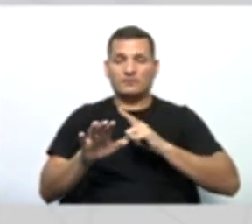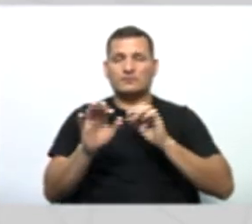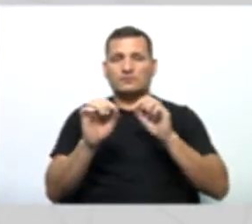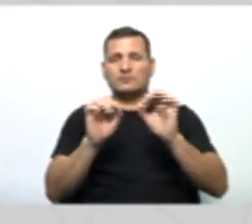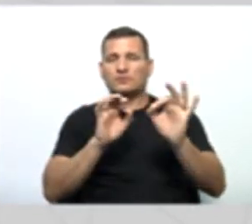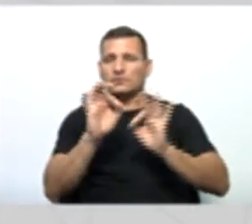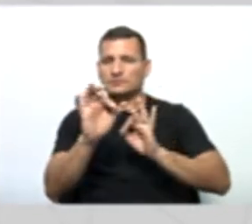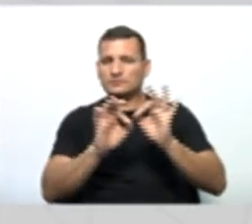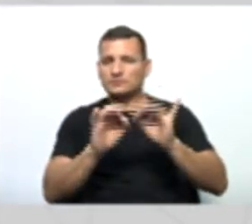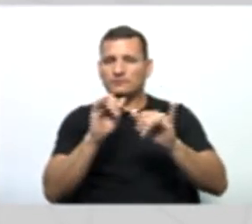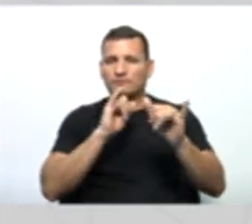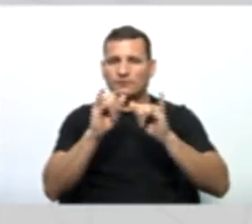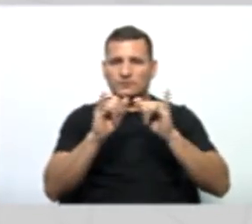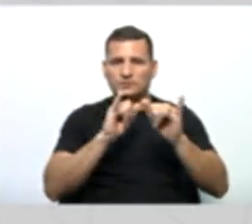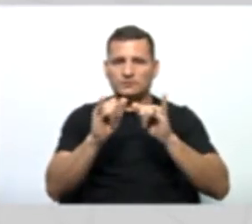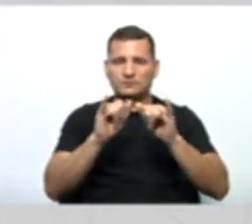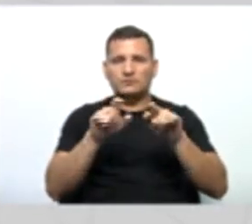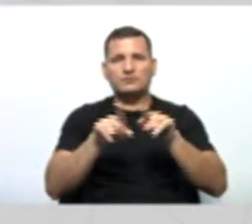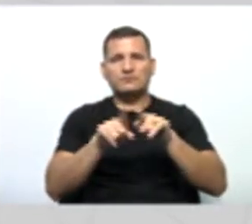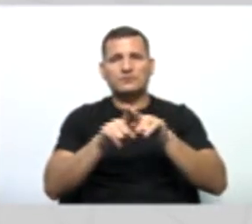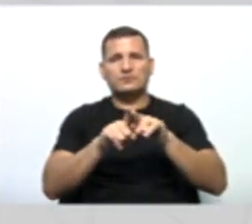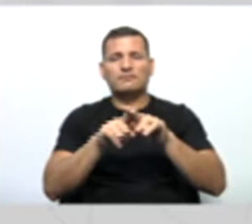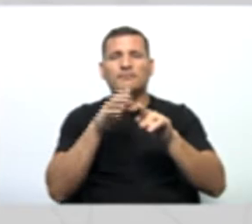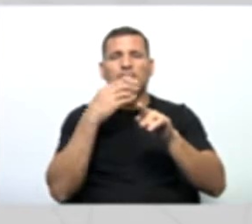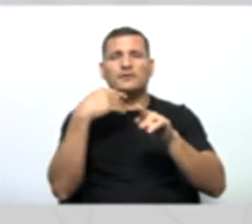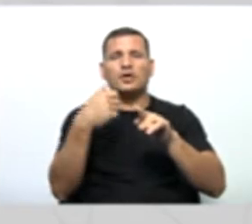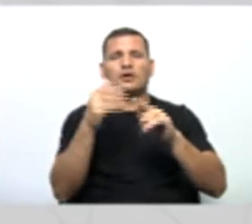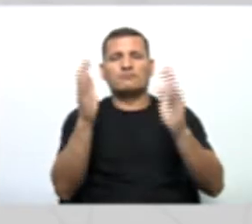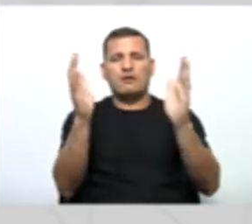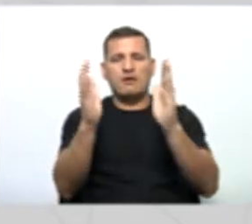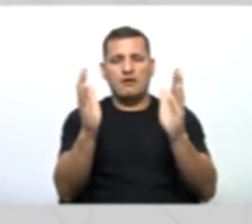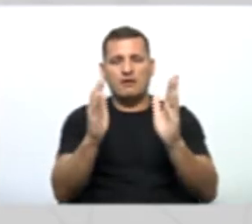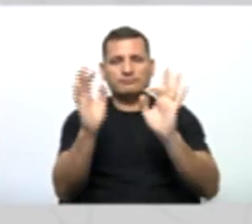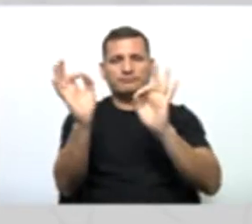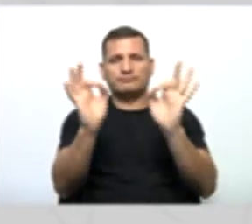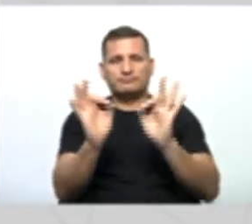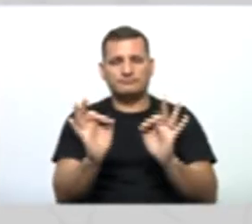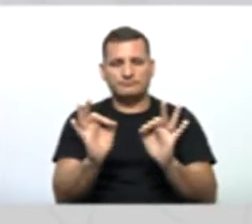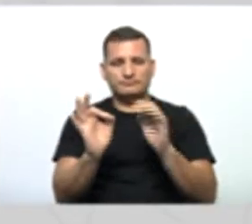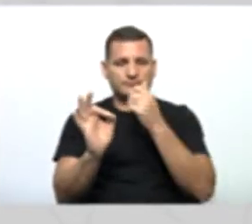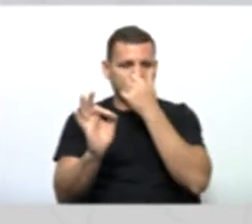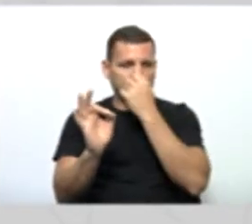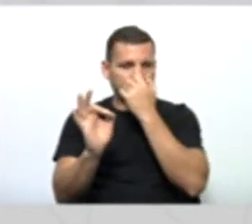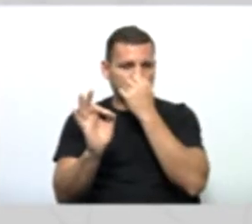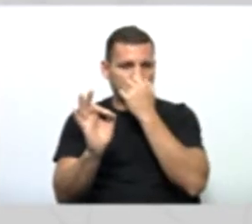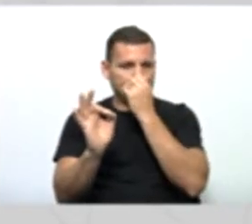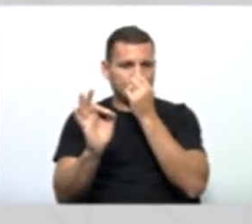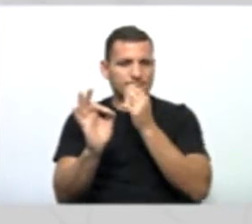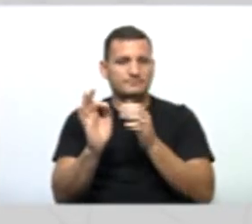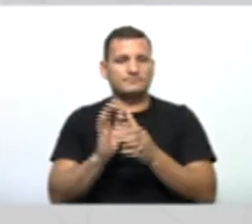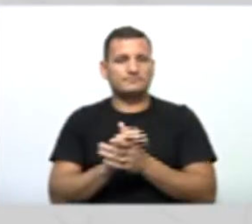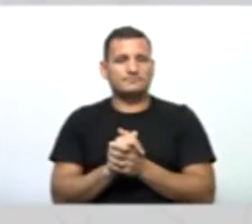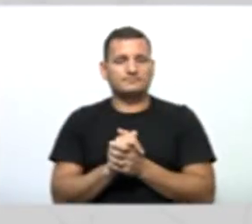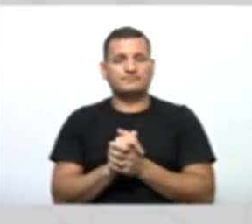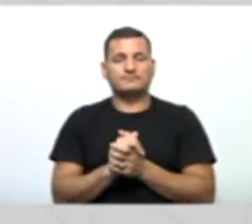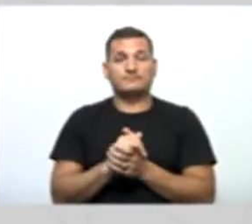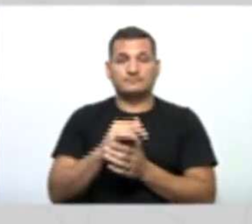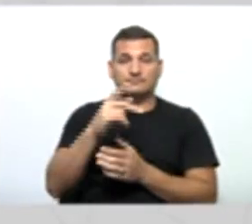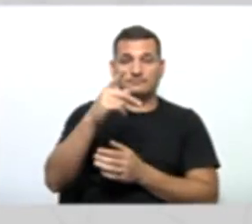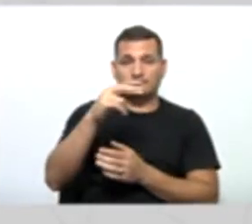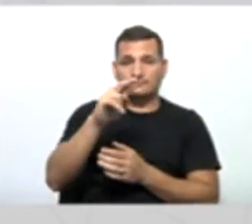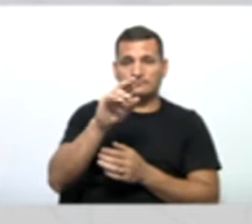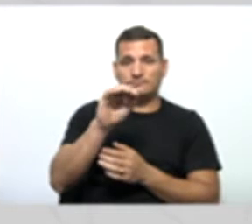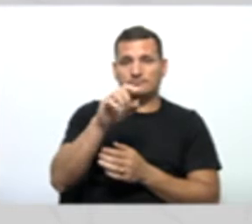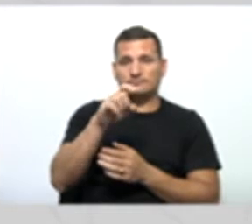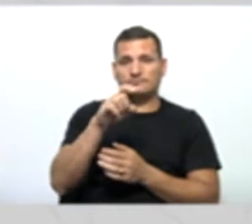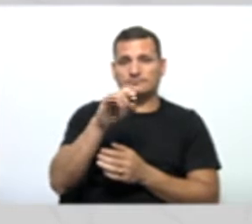reduzir a desordem. Olha aí, anotem bem esse primeiro princípio,